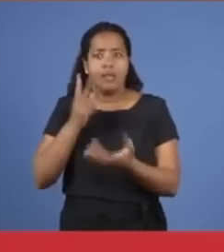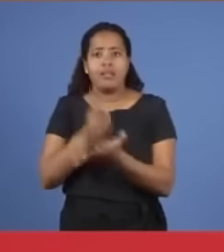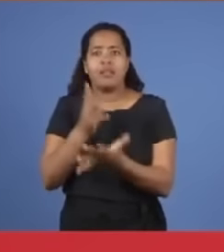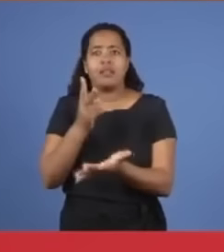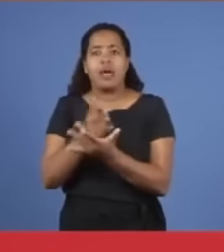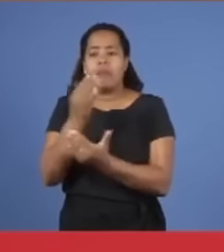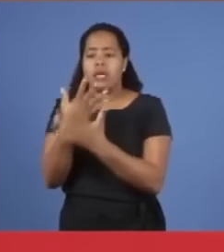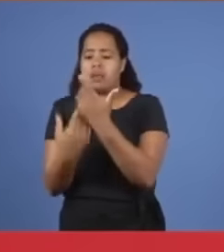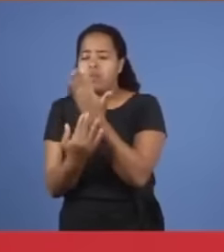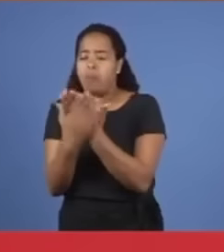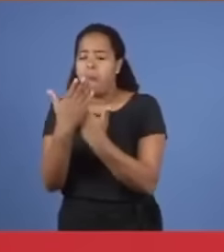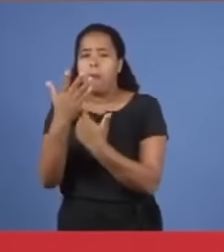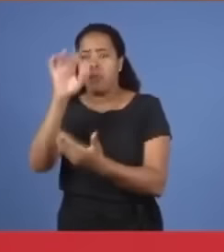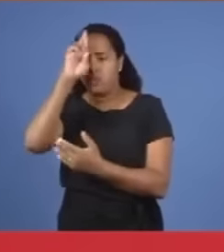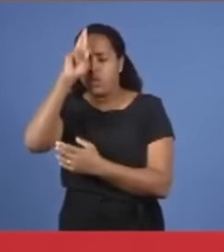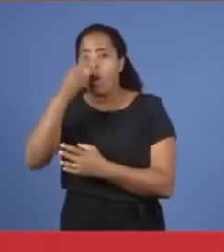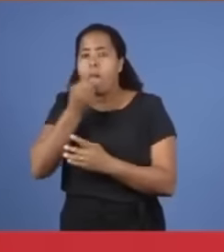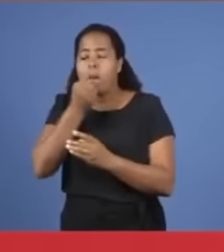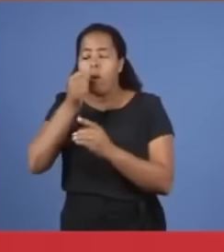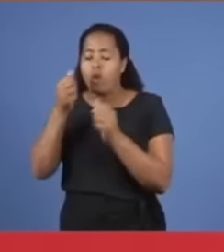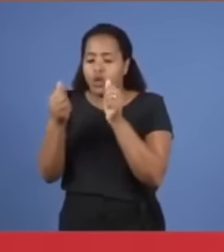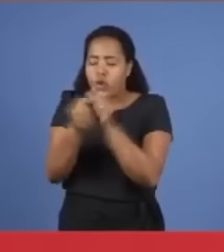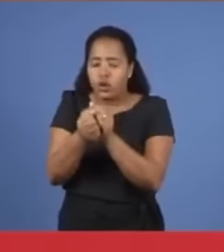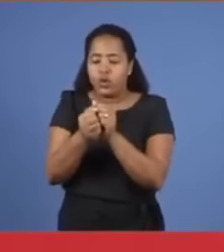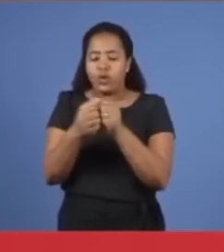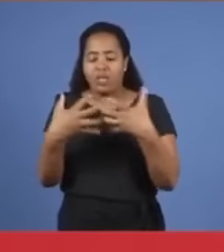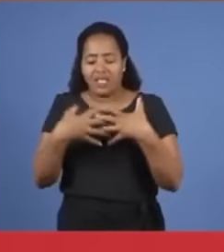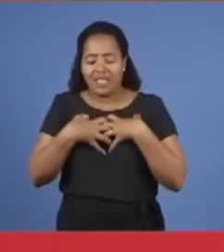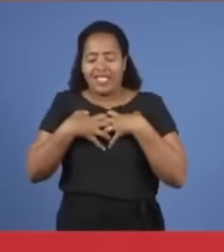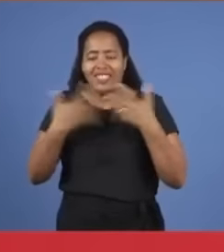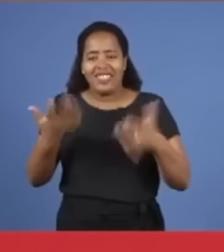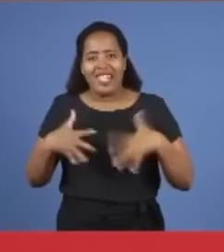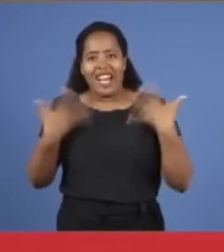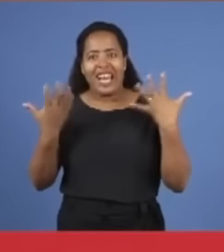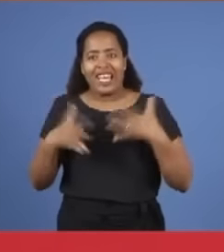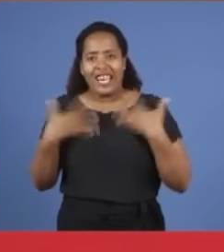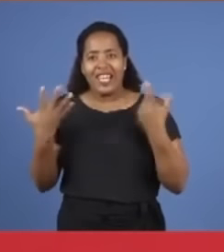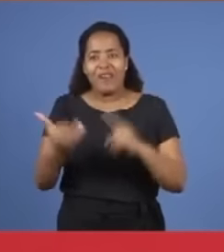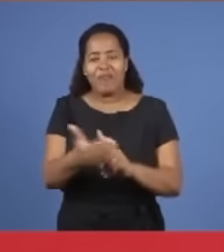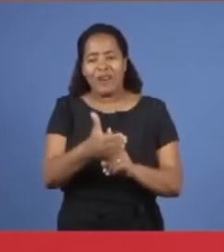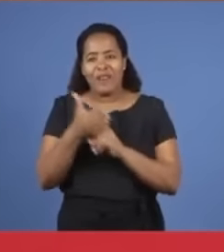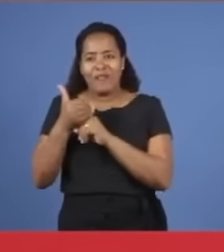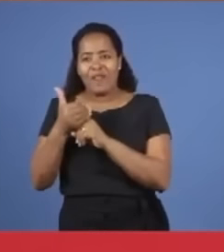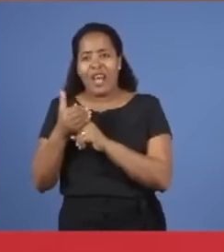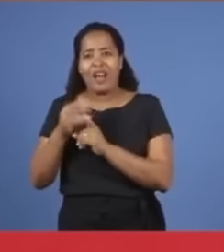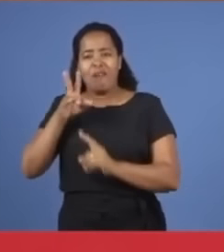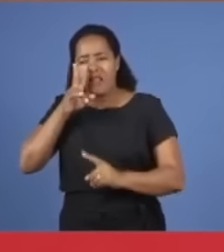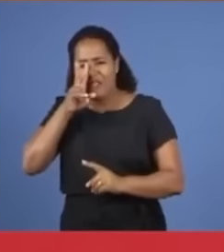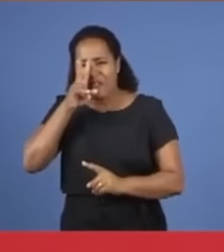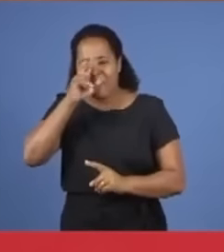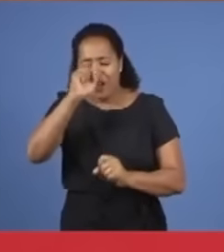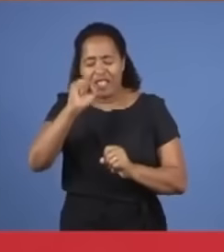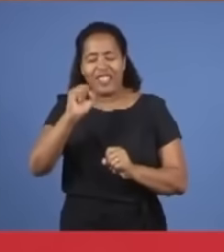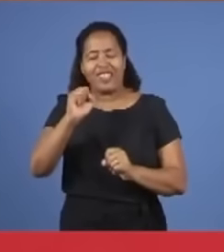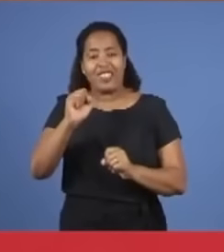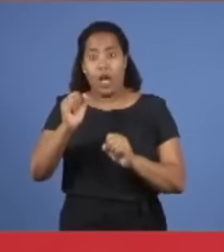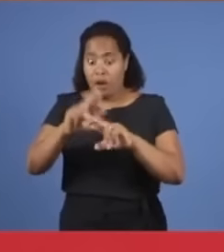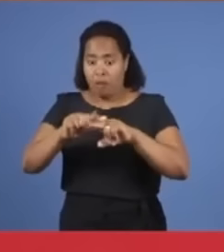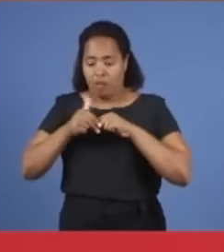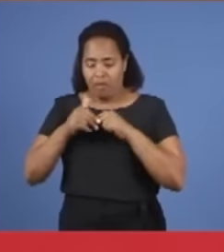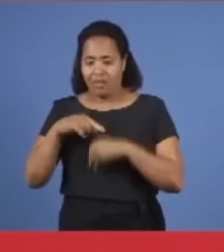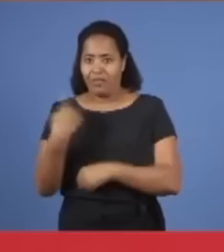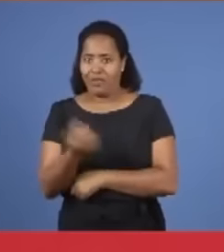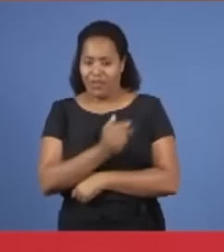conosco, para nos alegrar, para livrar, para nos fortalecer. Por isso que o nosso